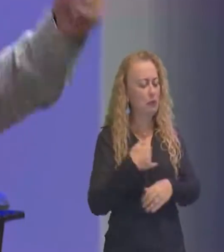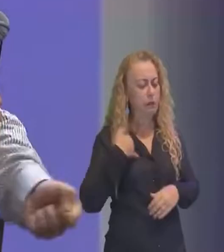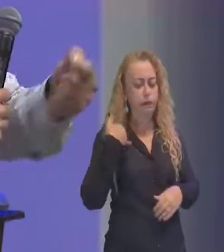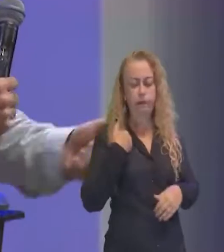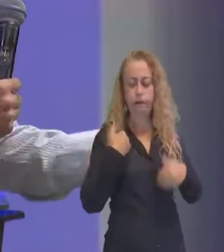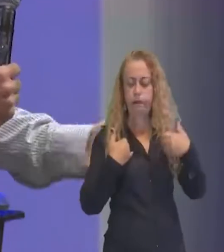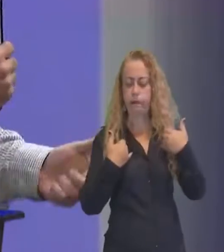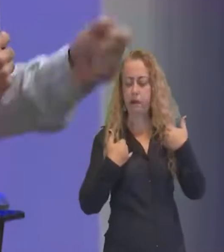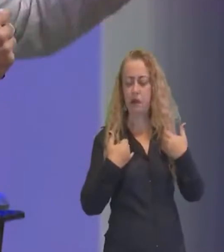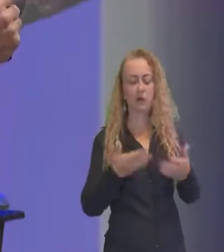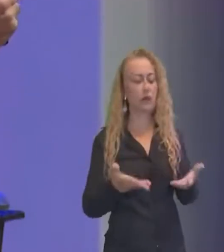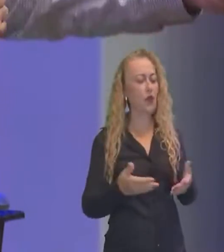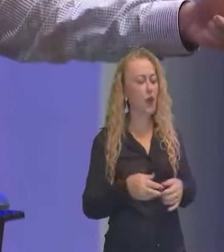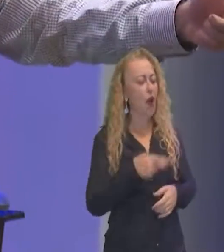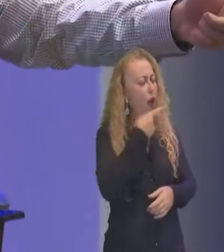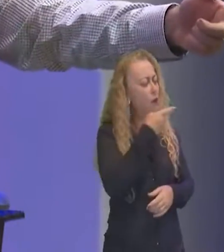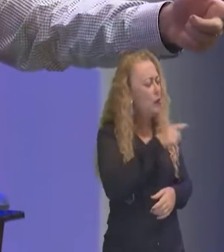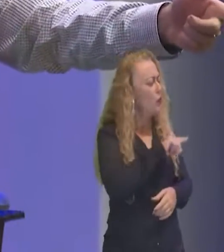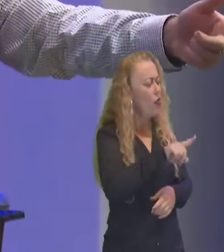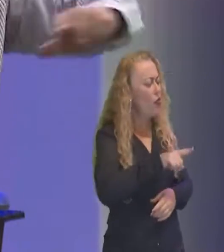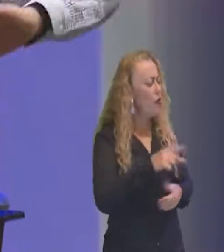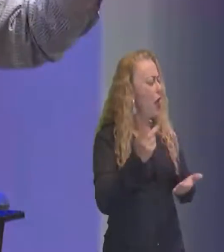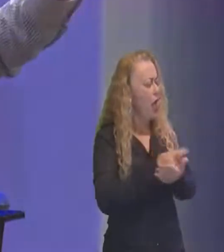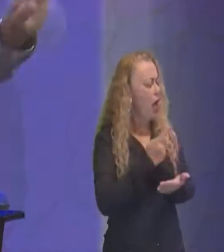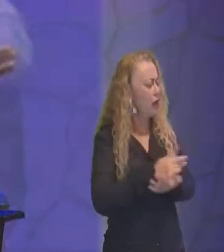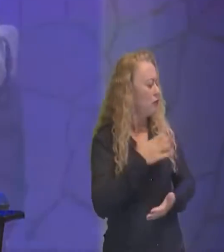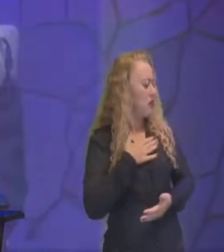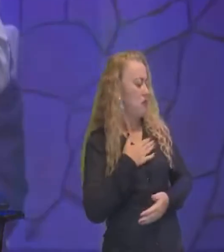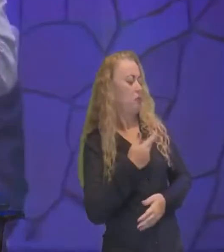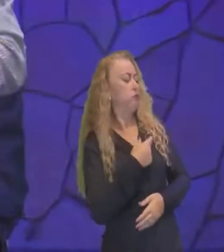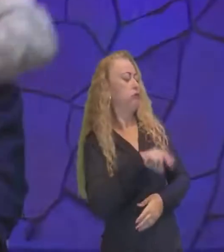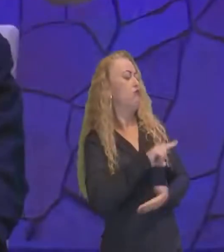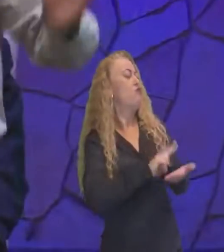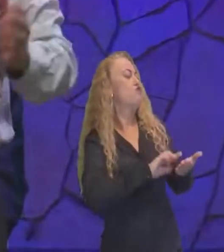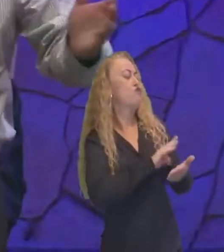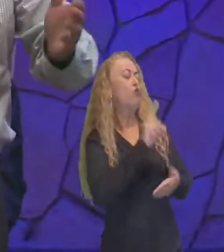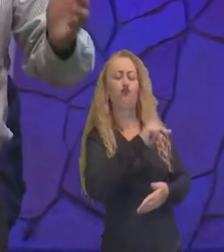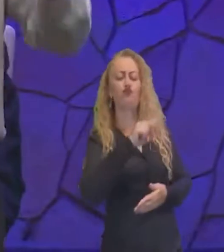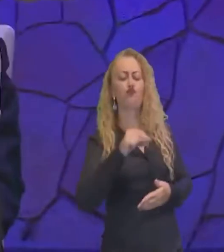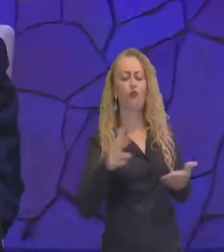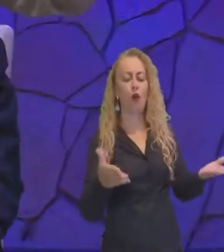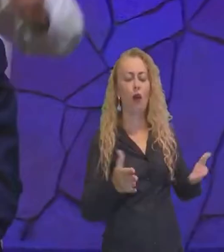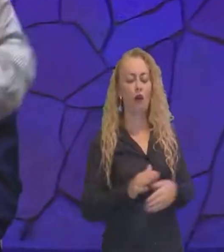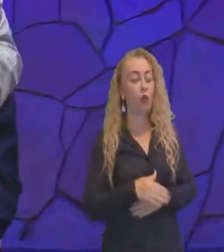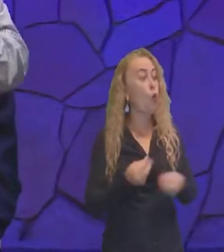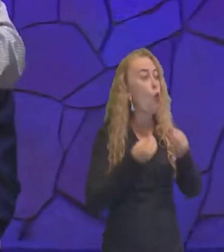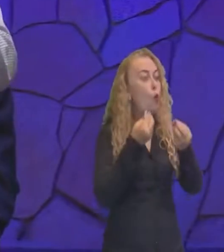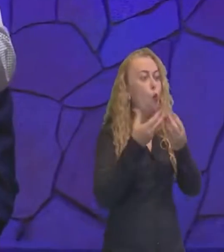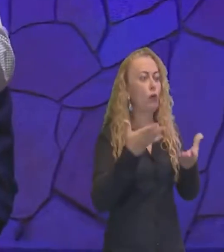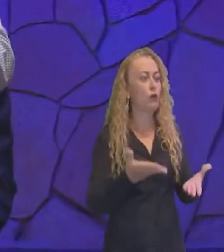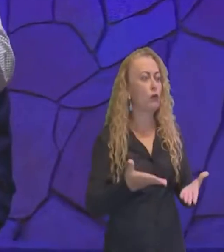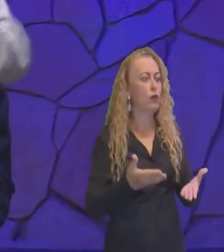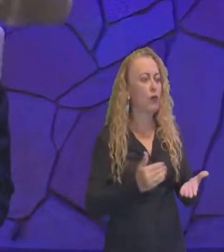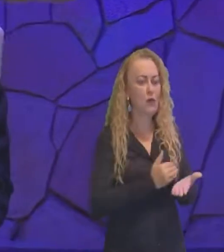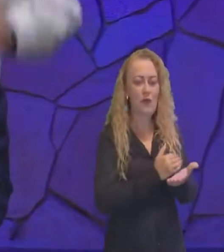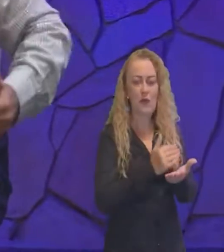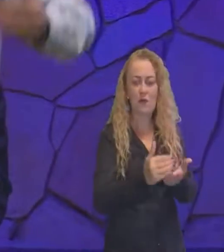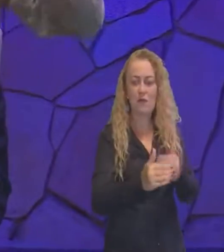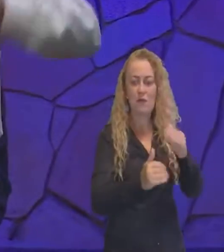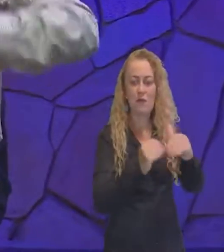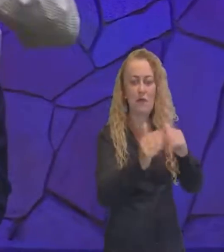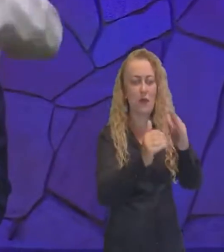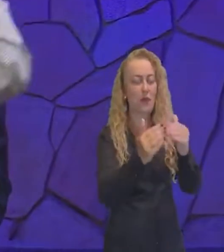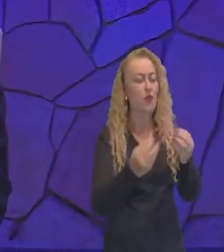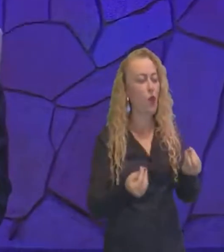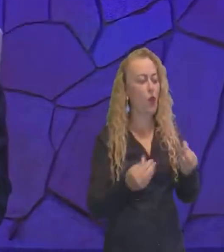não admite que errou, o outro está sempre errado, eu não erro. Não tem como um relacionamento ir adiante sem que